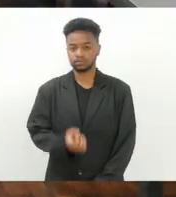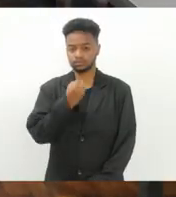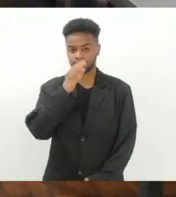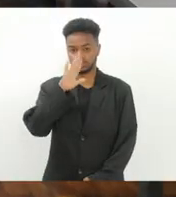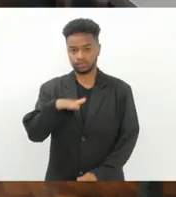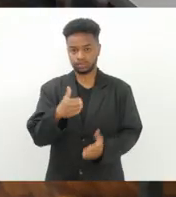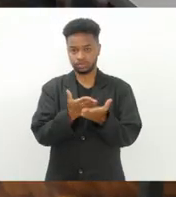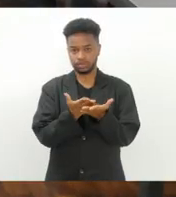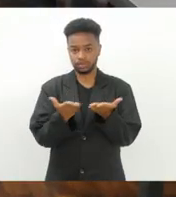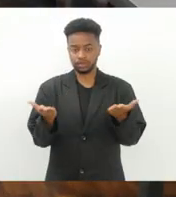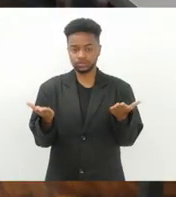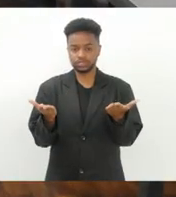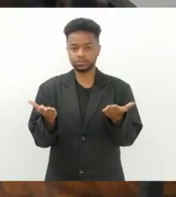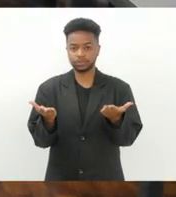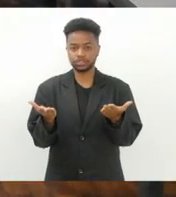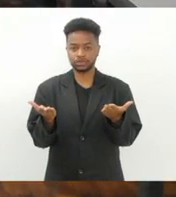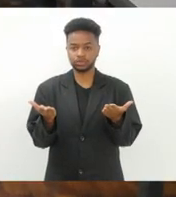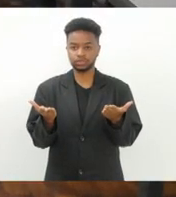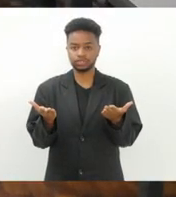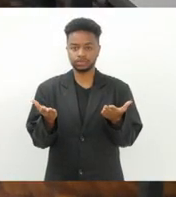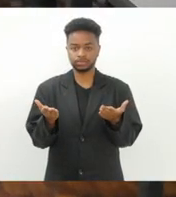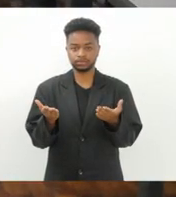tarde a todas e a todos.